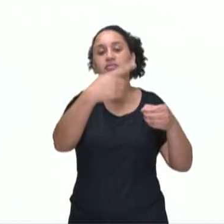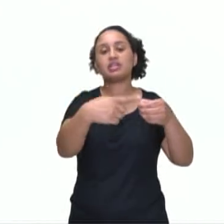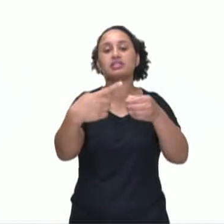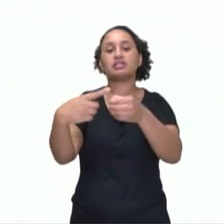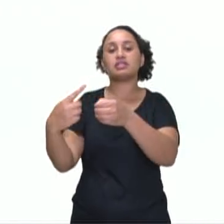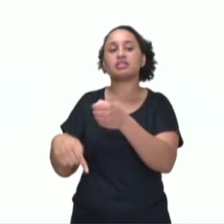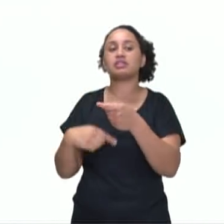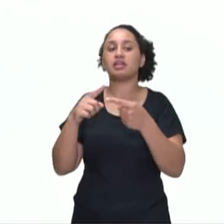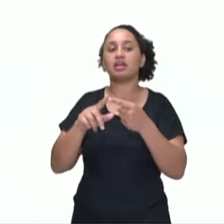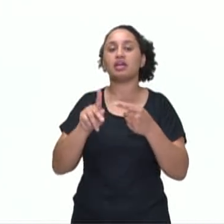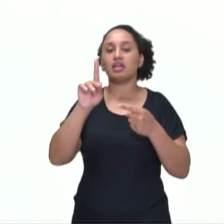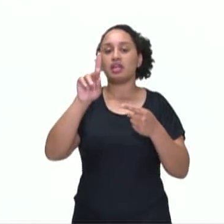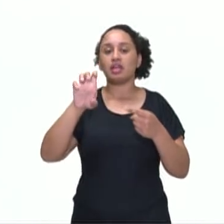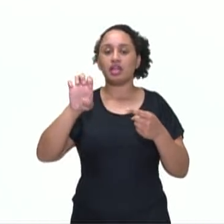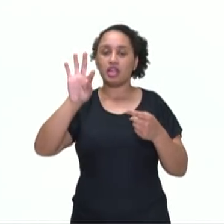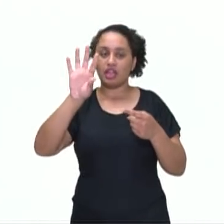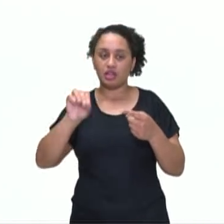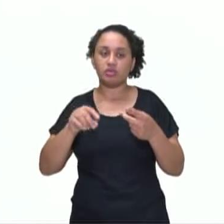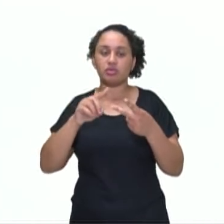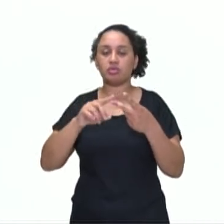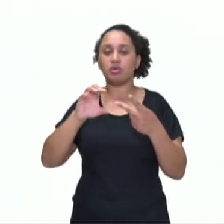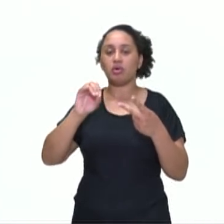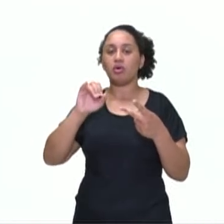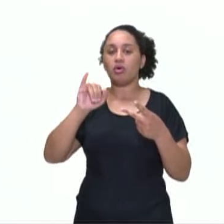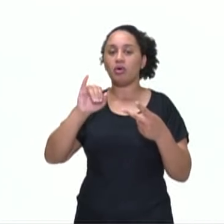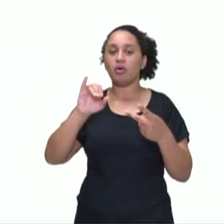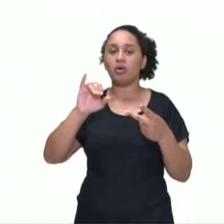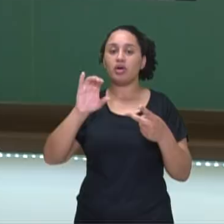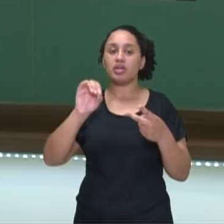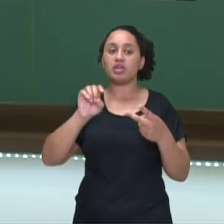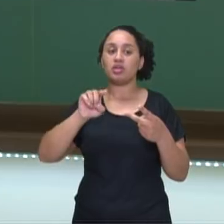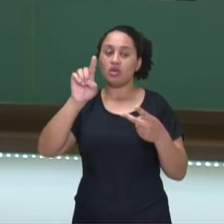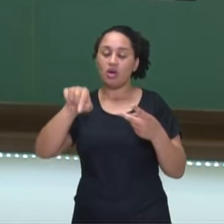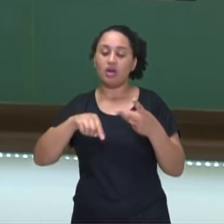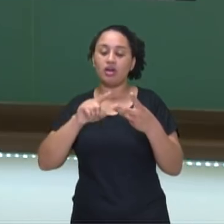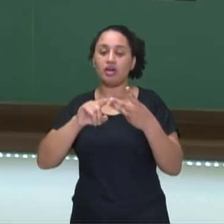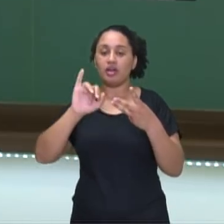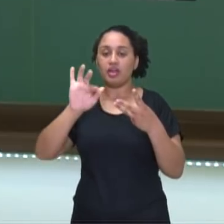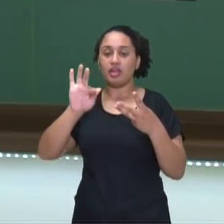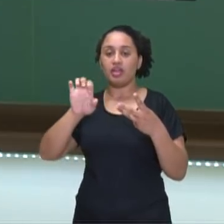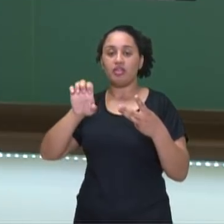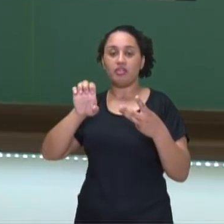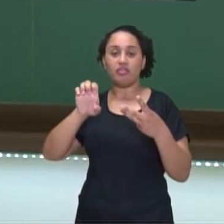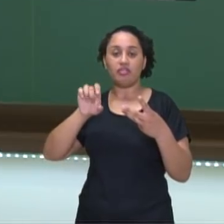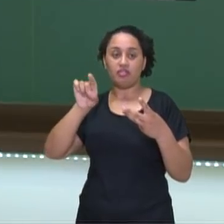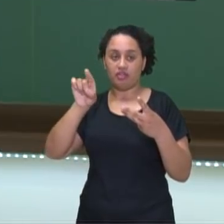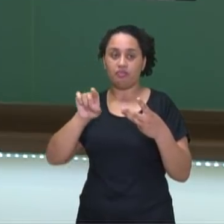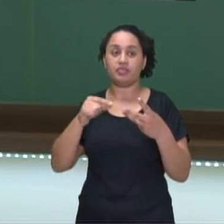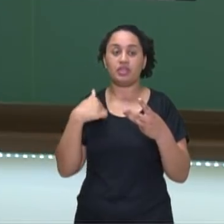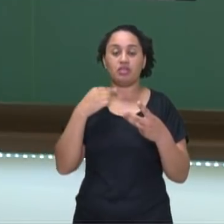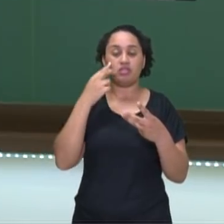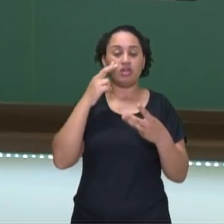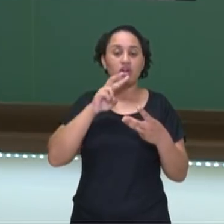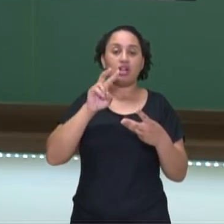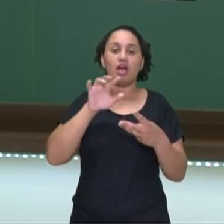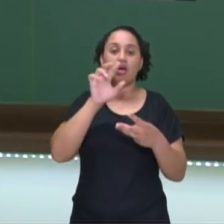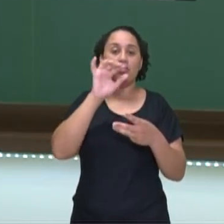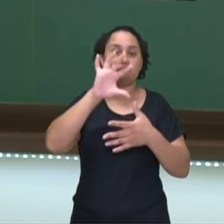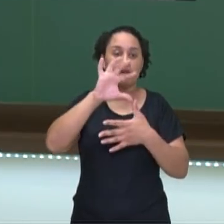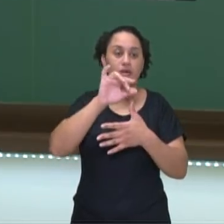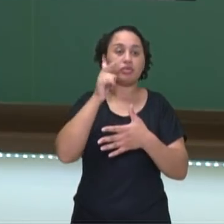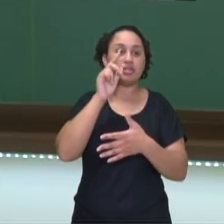aí, Queto, Oió e Ifé, estão aqui no mapa do seu lado direito, elas aparecem, você vai pegar aqui, ó,